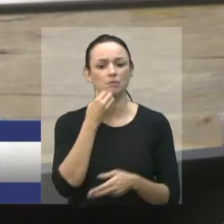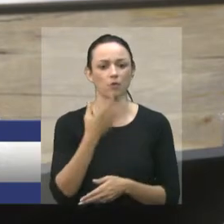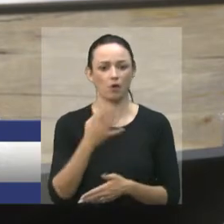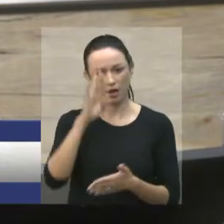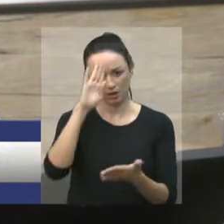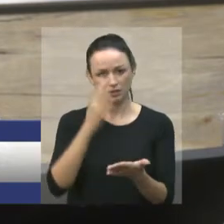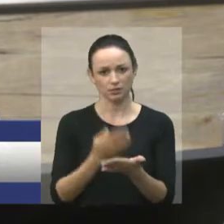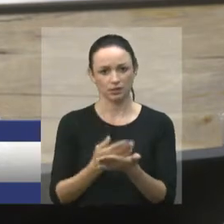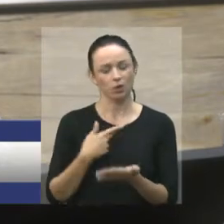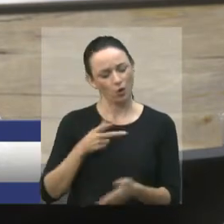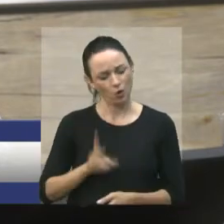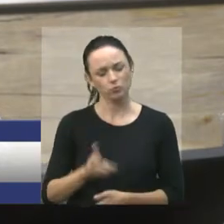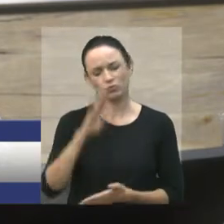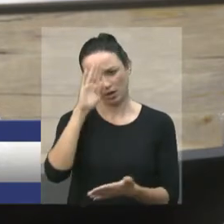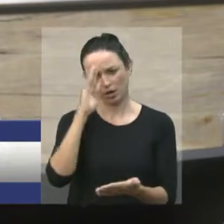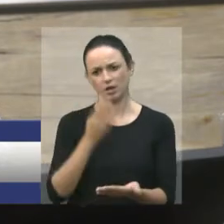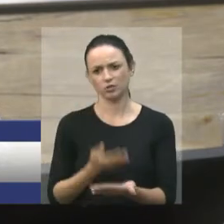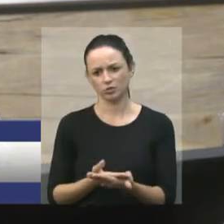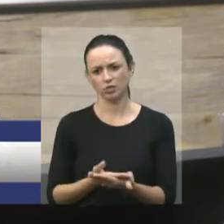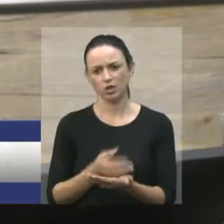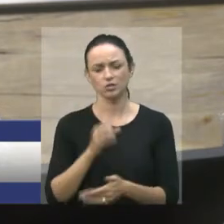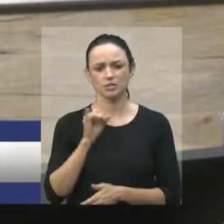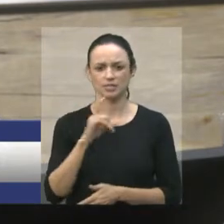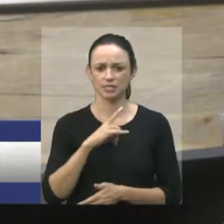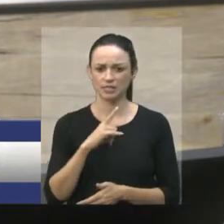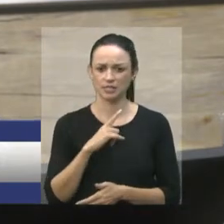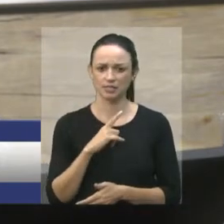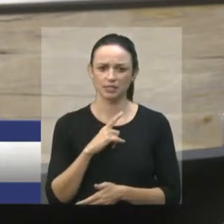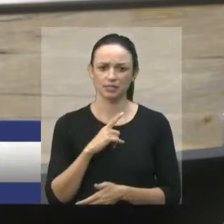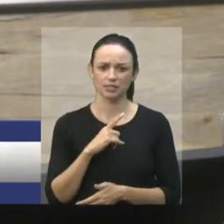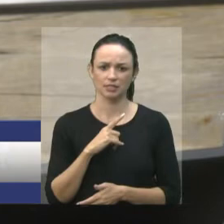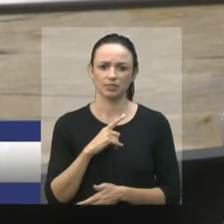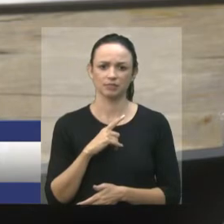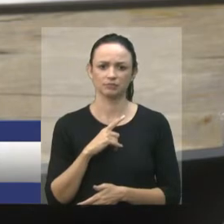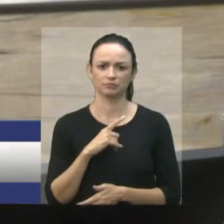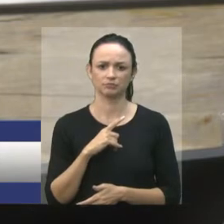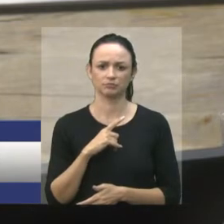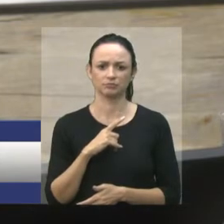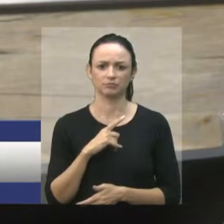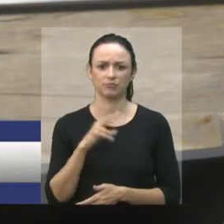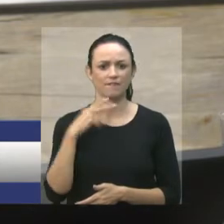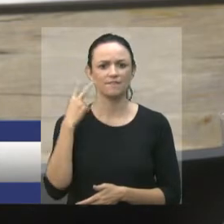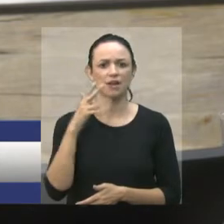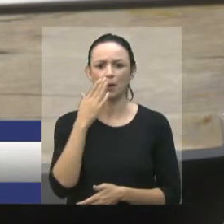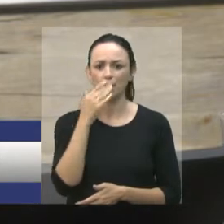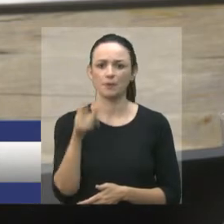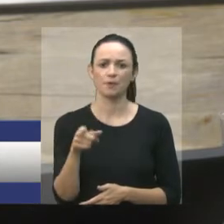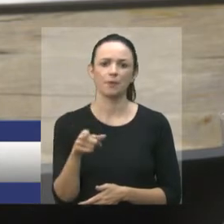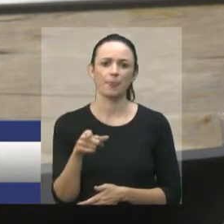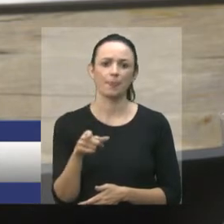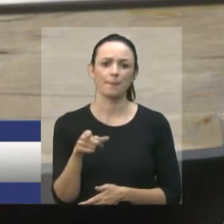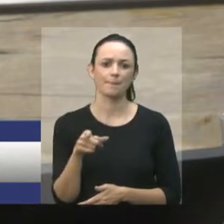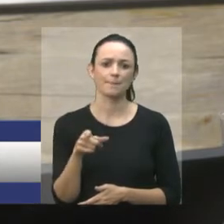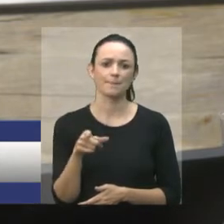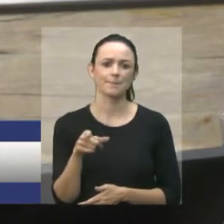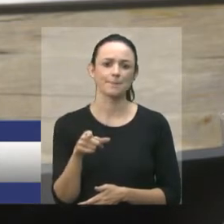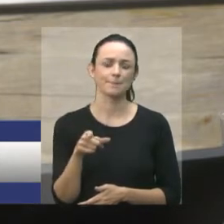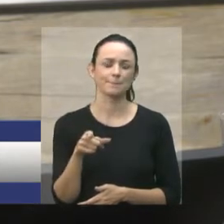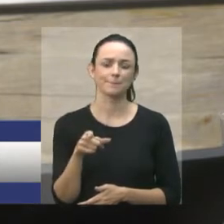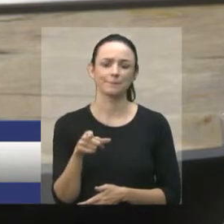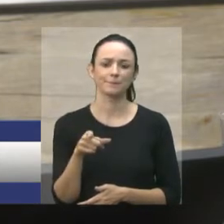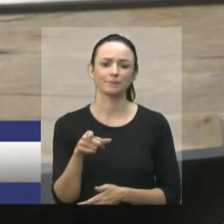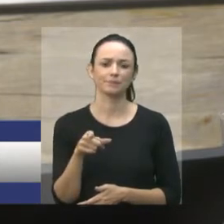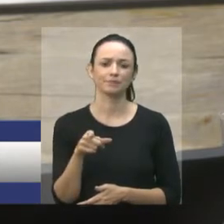Eu continuo acreditando. Se existe o recurso, quando a gente fala, vereador Borgo, foi falado aí que o senhor